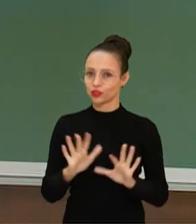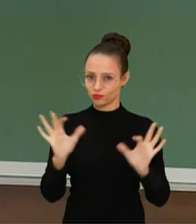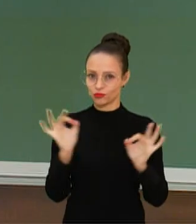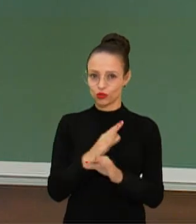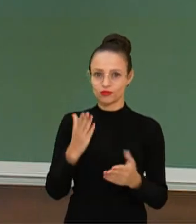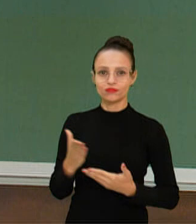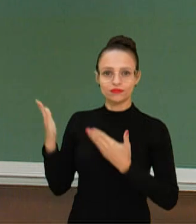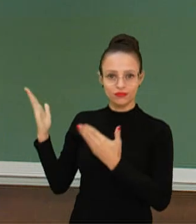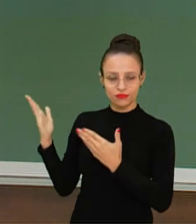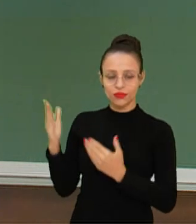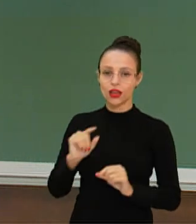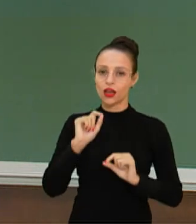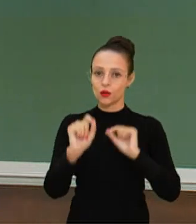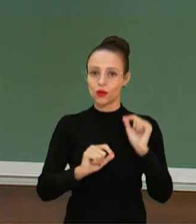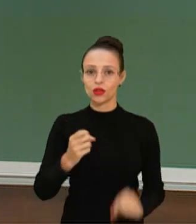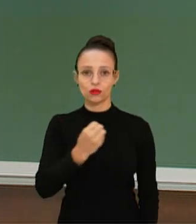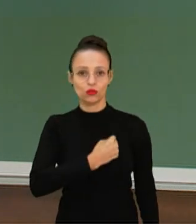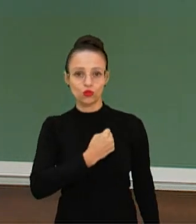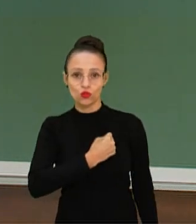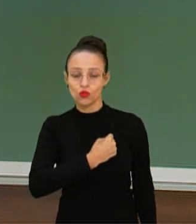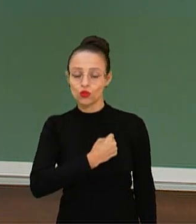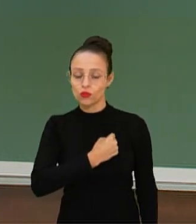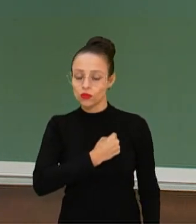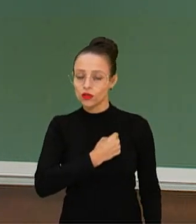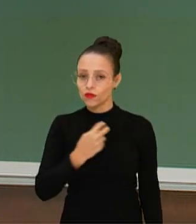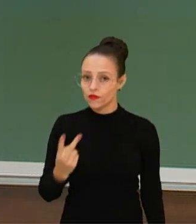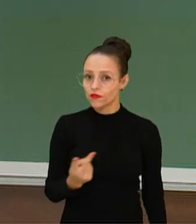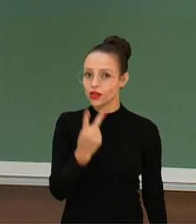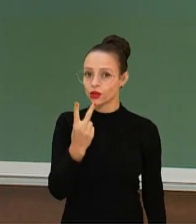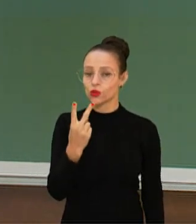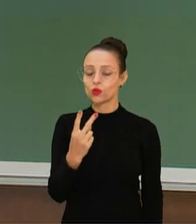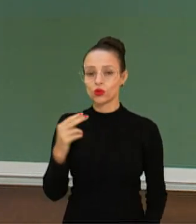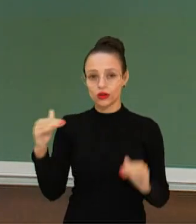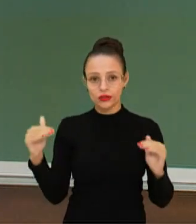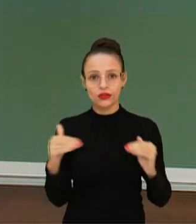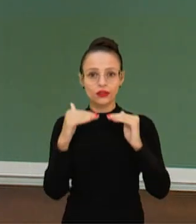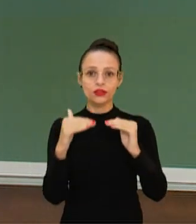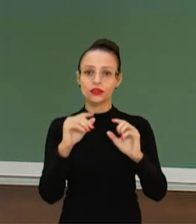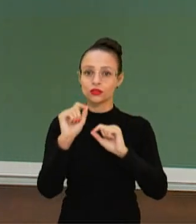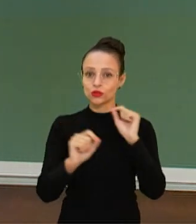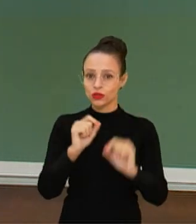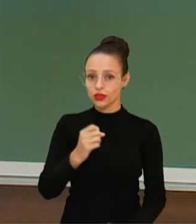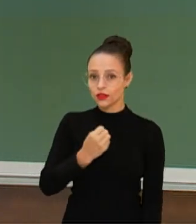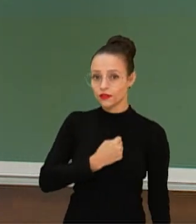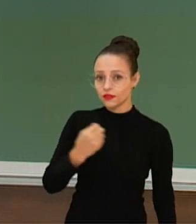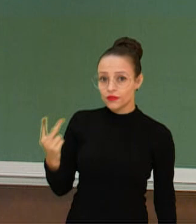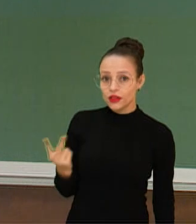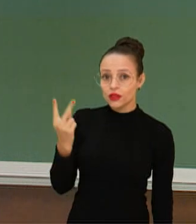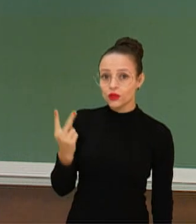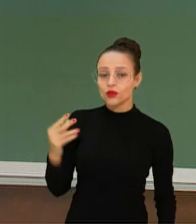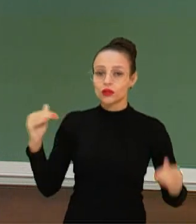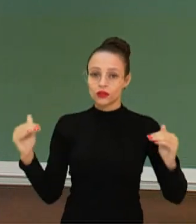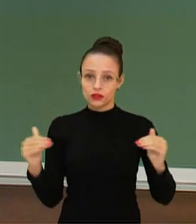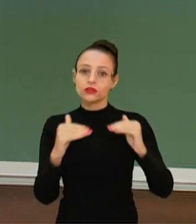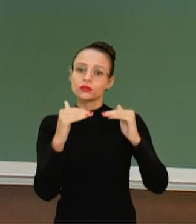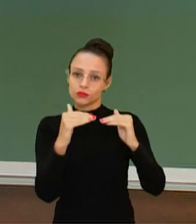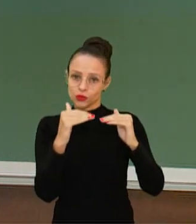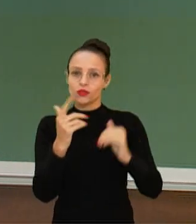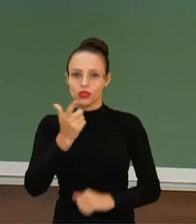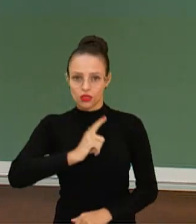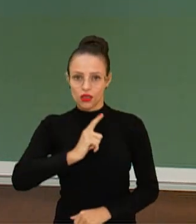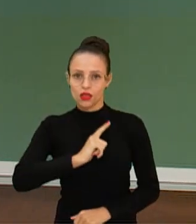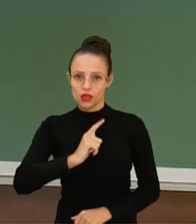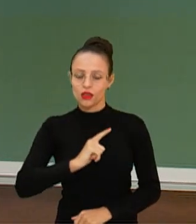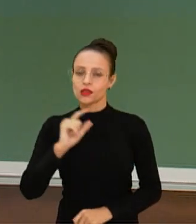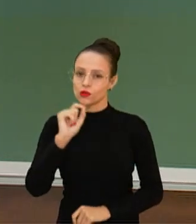razão, ó, grandezas proporcionais. Então, são grandezas, são valores que são proporcionais,